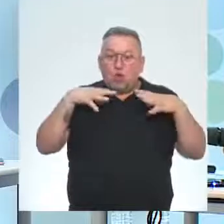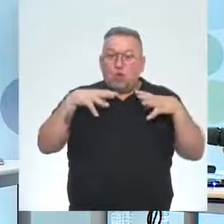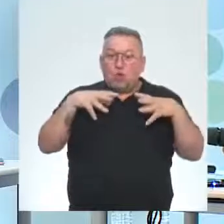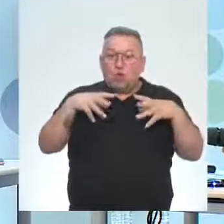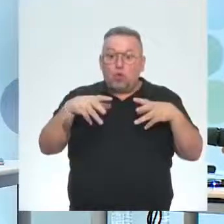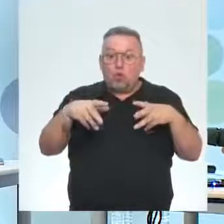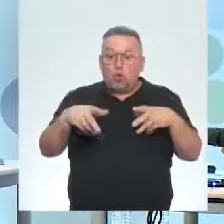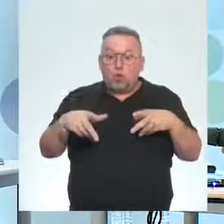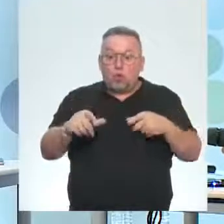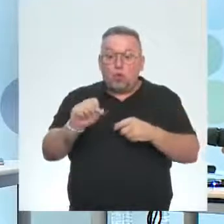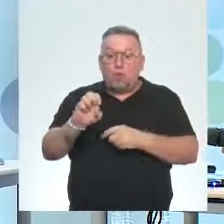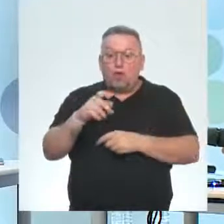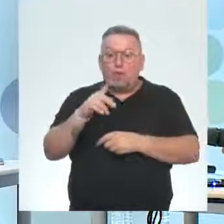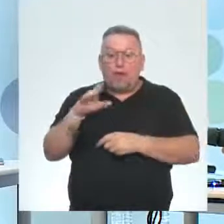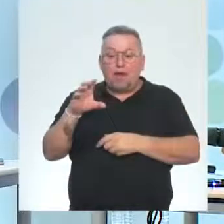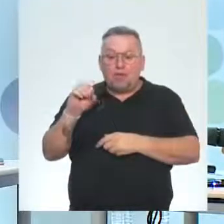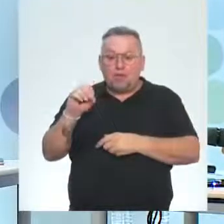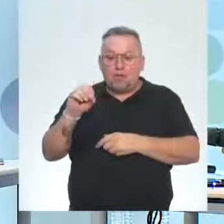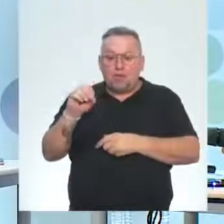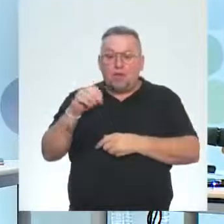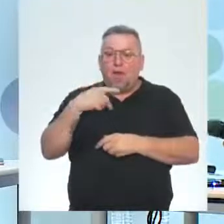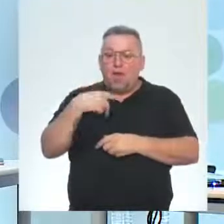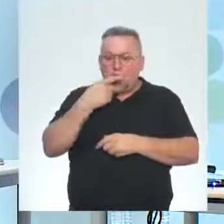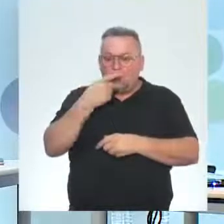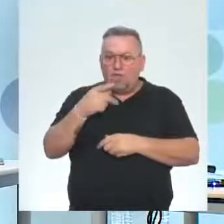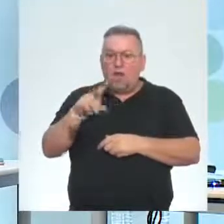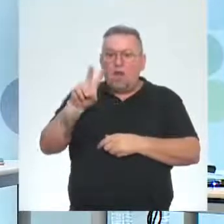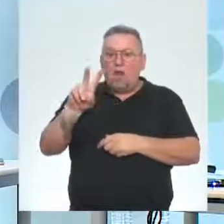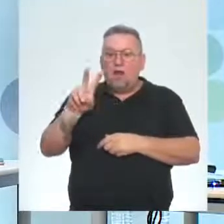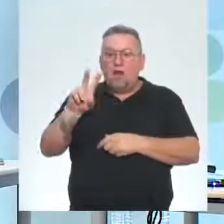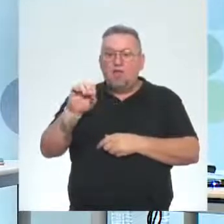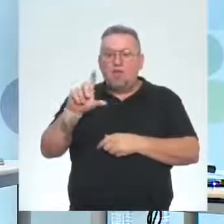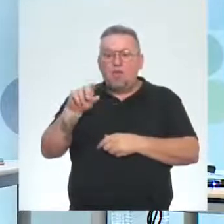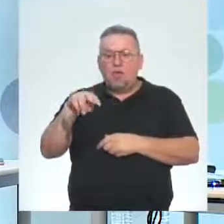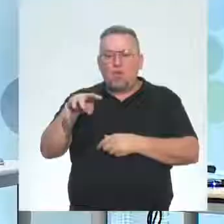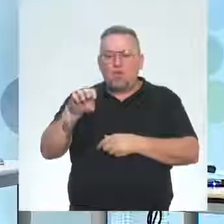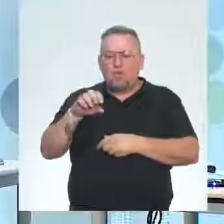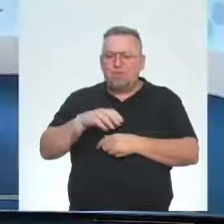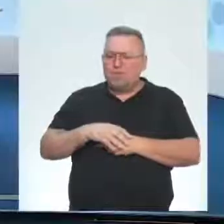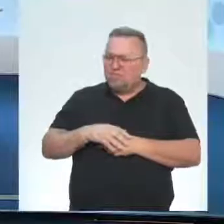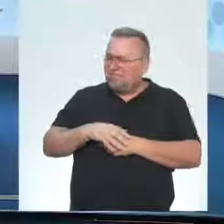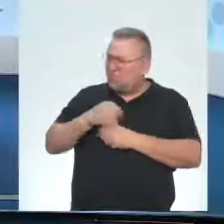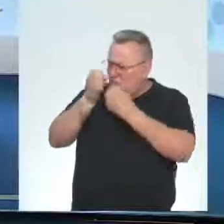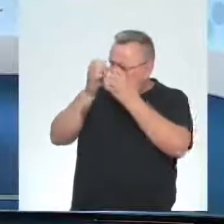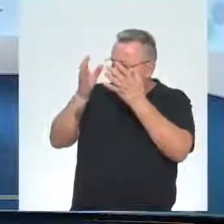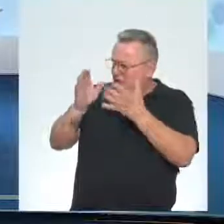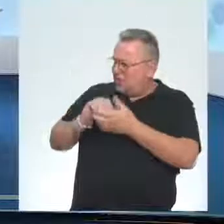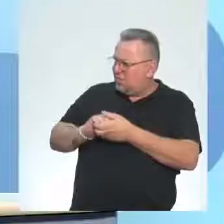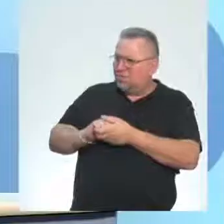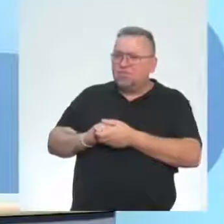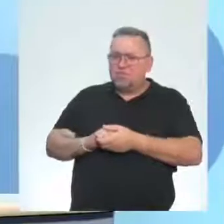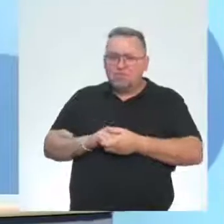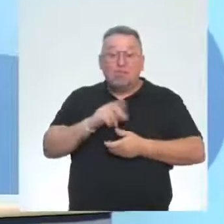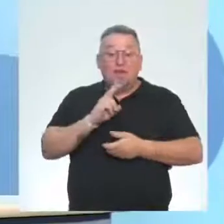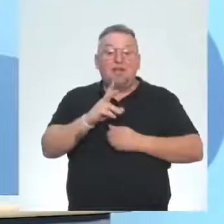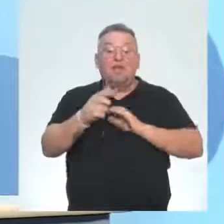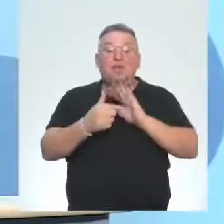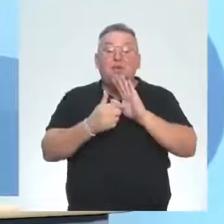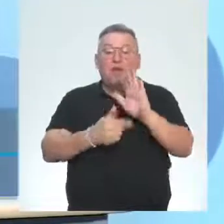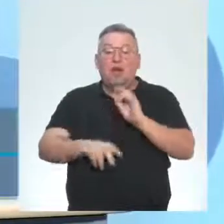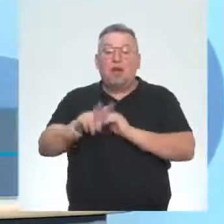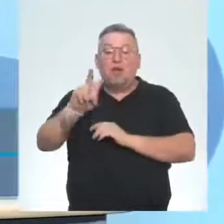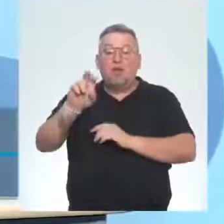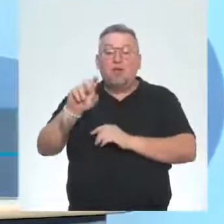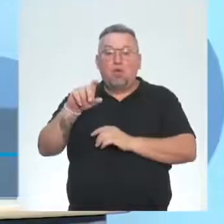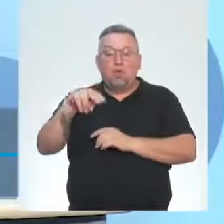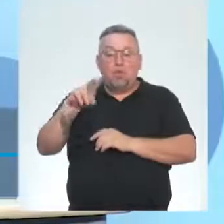caixa em todas as suas dimensões, nós chamamos de volume. Será que ficou claro, Jonas? Espero que sim. É bom sempre ressaltar, né, que o volume,